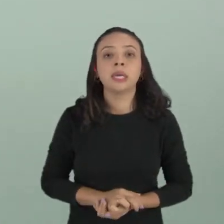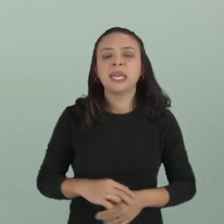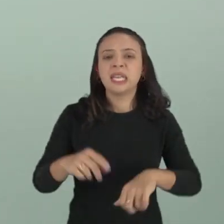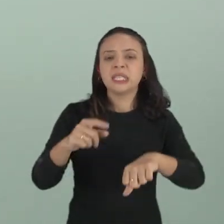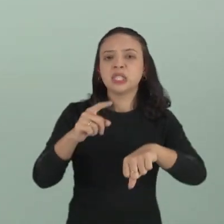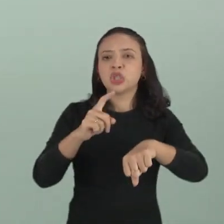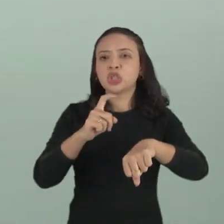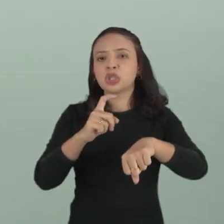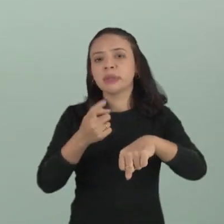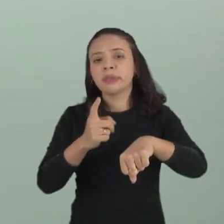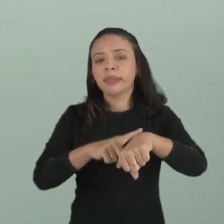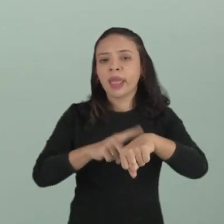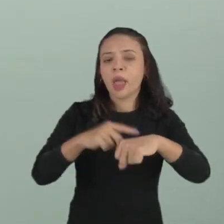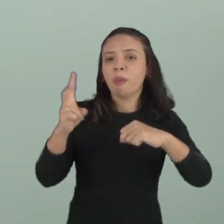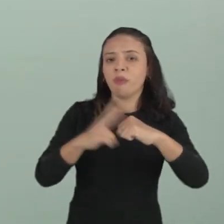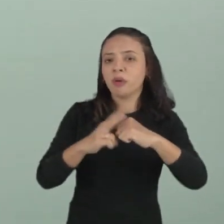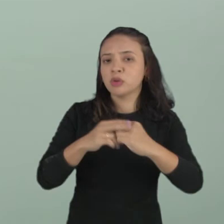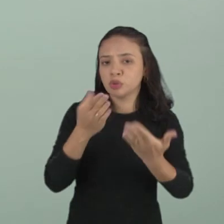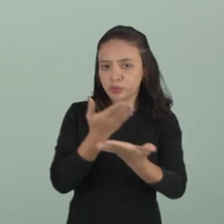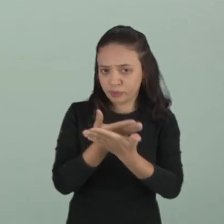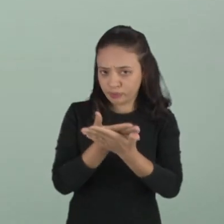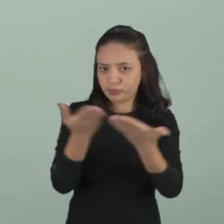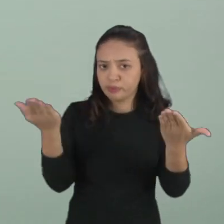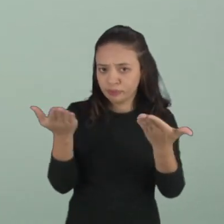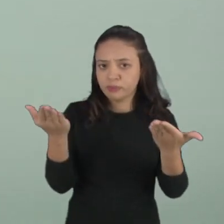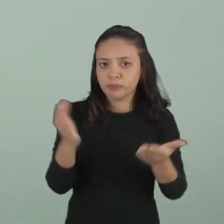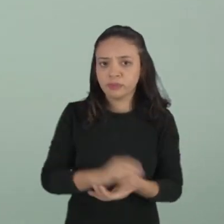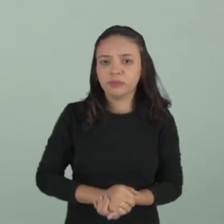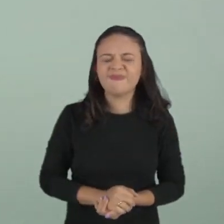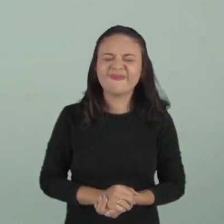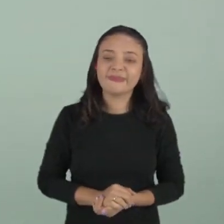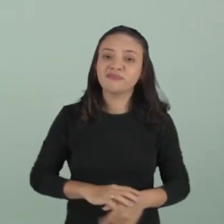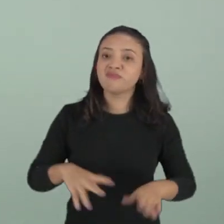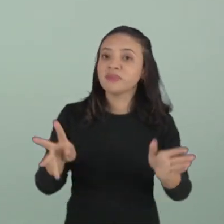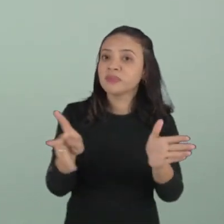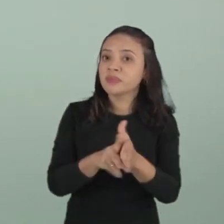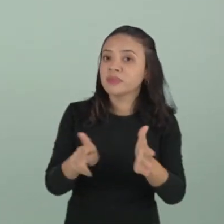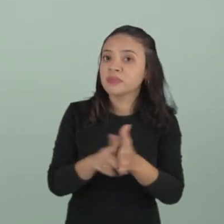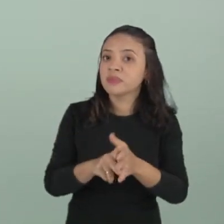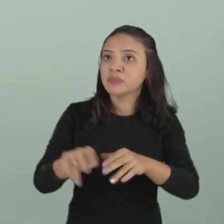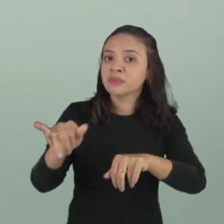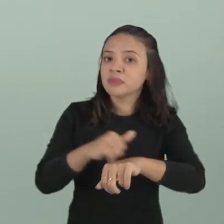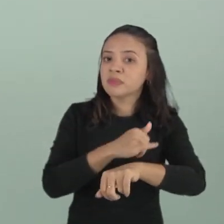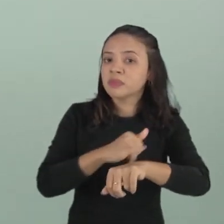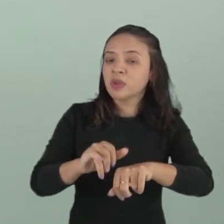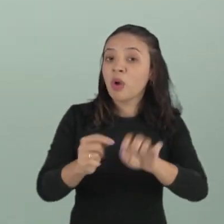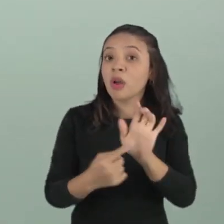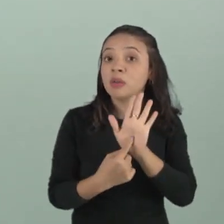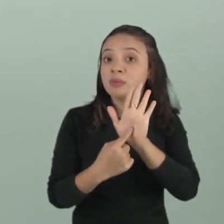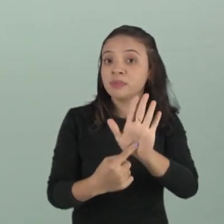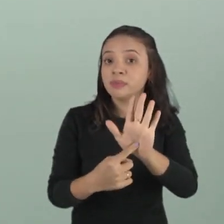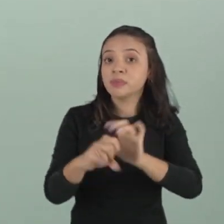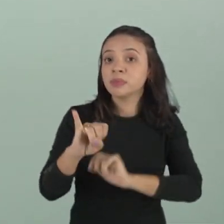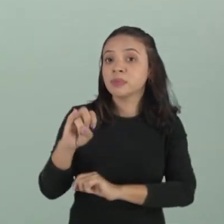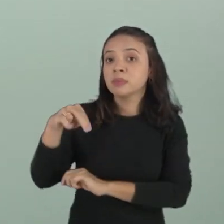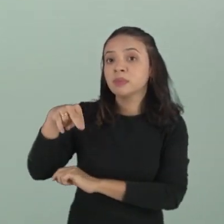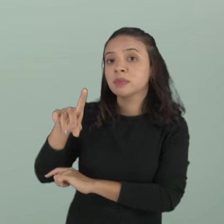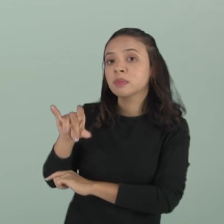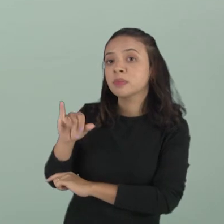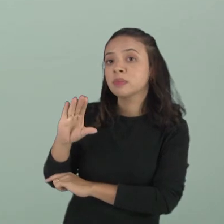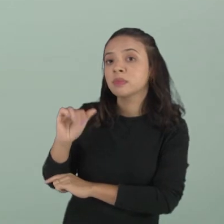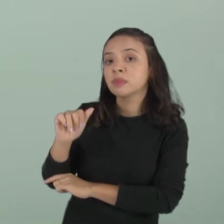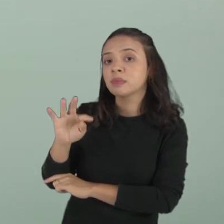tempos verbais que nós estamos estudando, eles fazem parte do modo indicativo. O